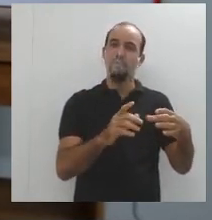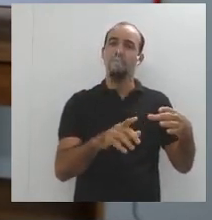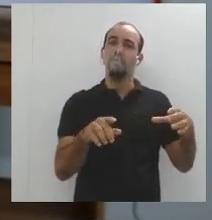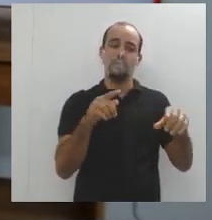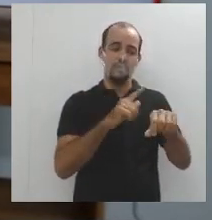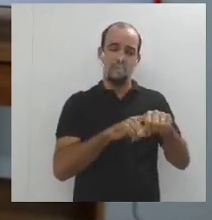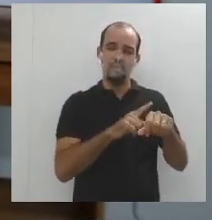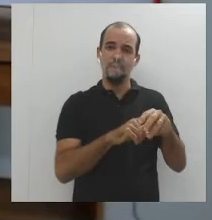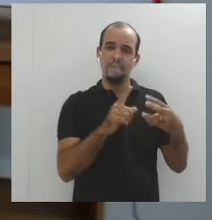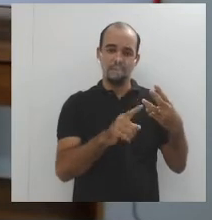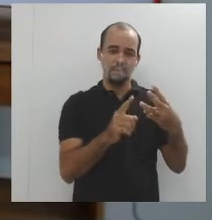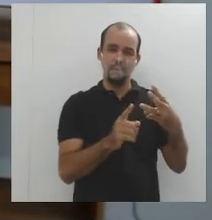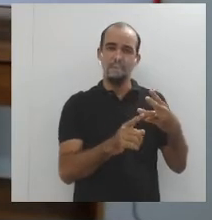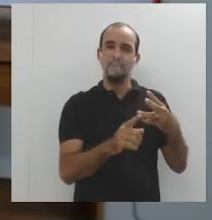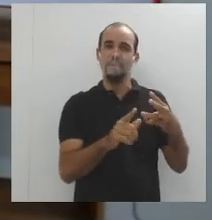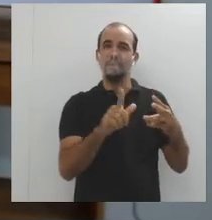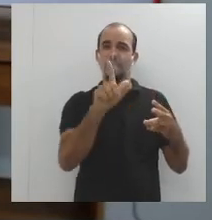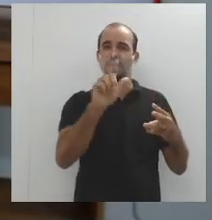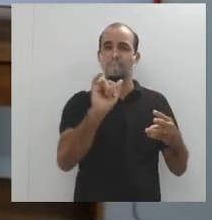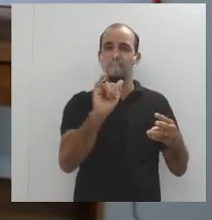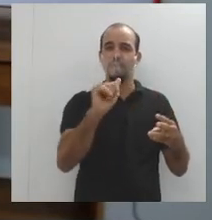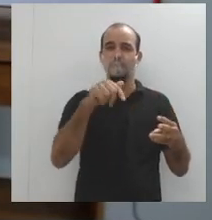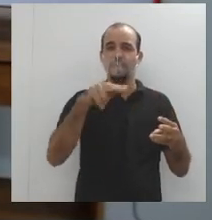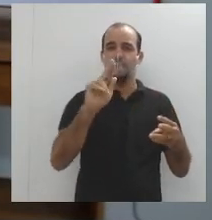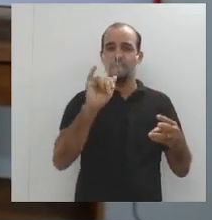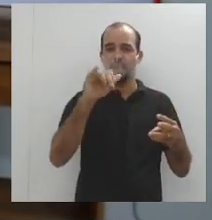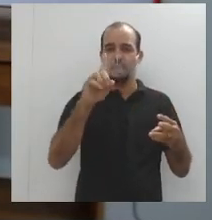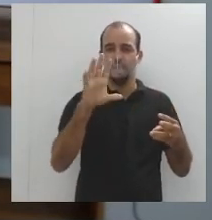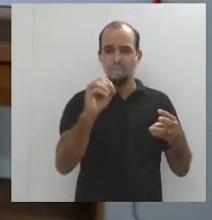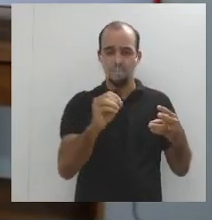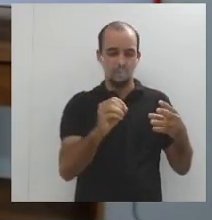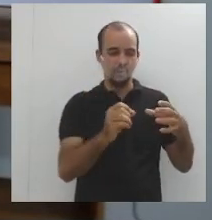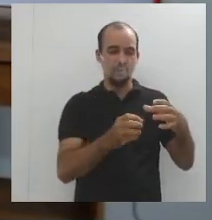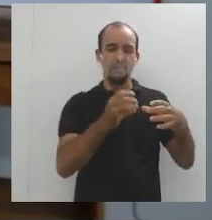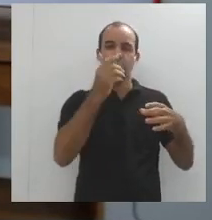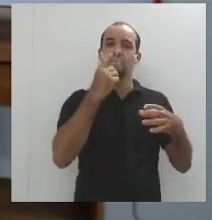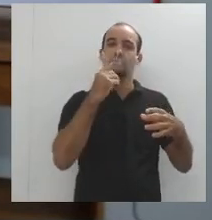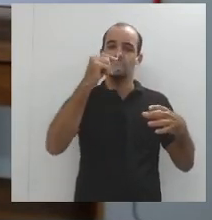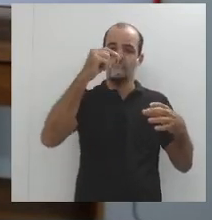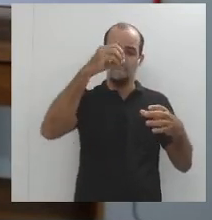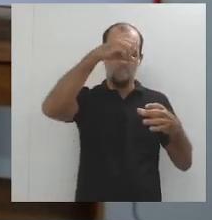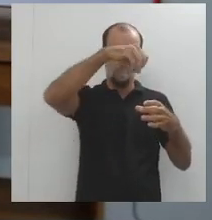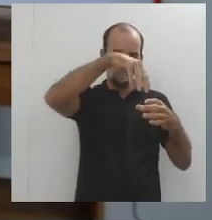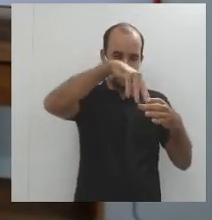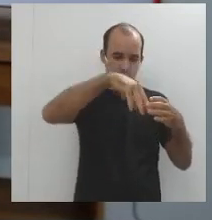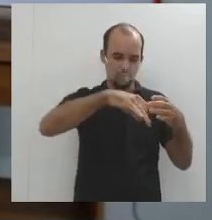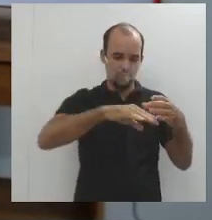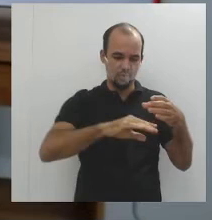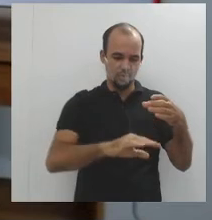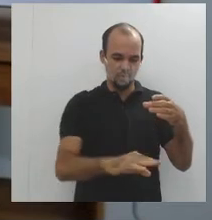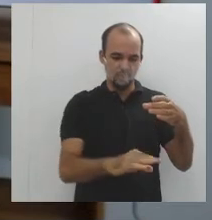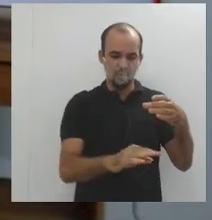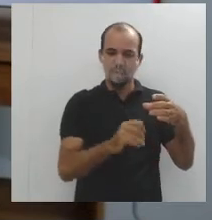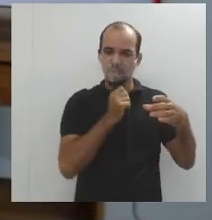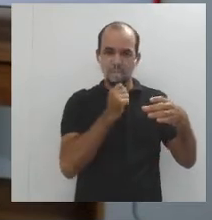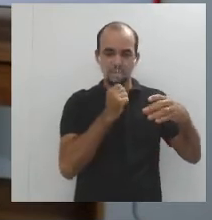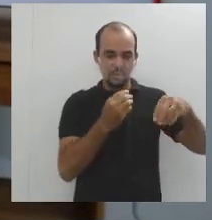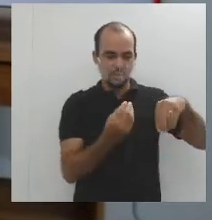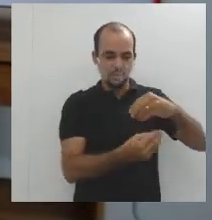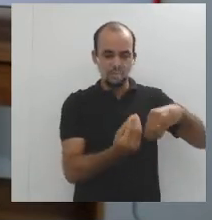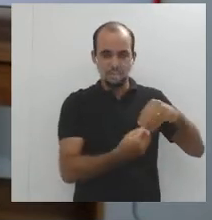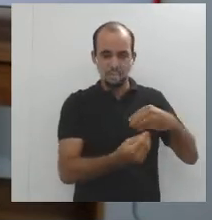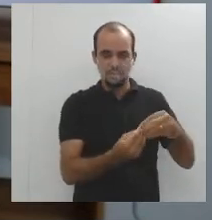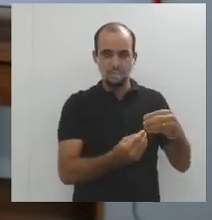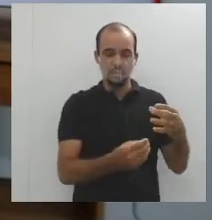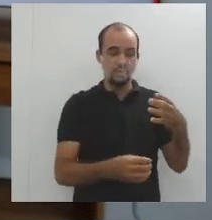de água quanto de sal dissolvido nessa água. Ou seja, gente, aqui eu apresento